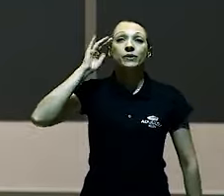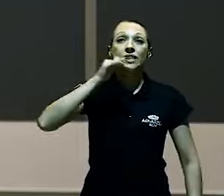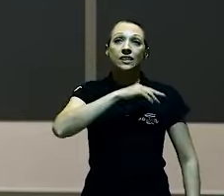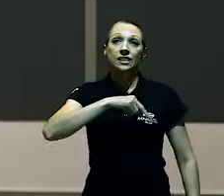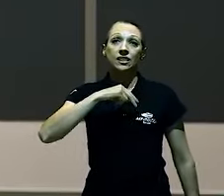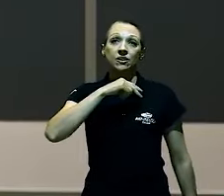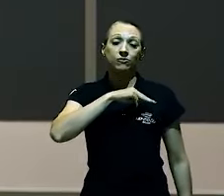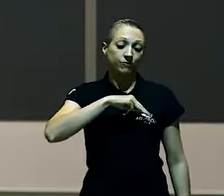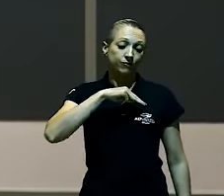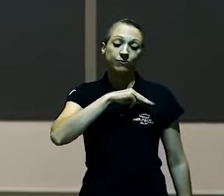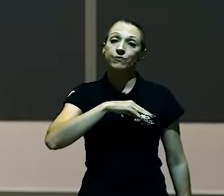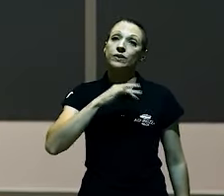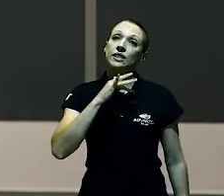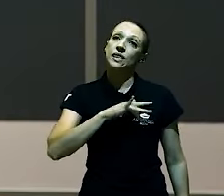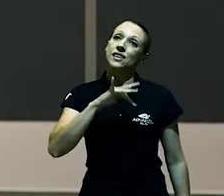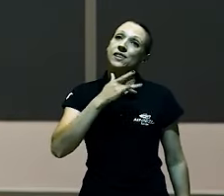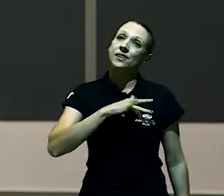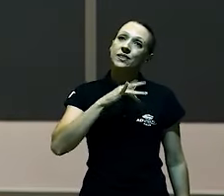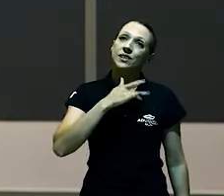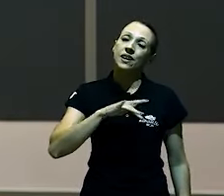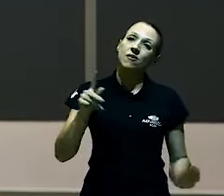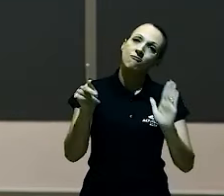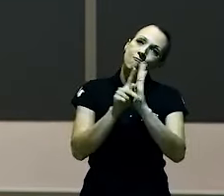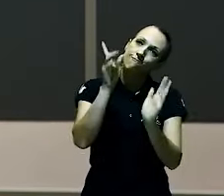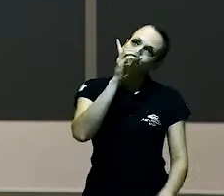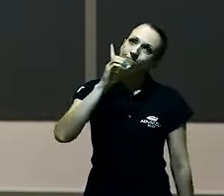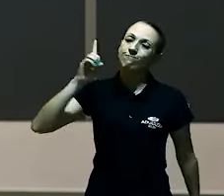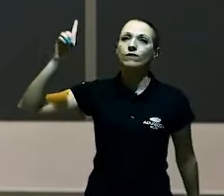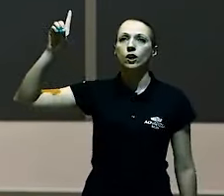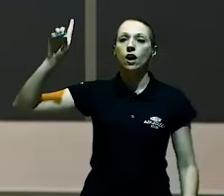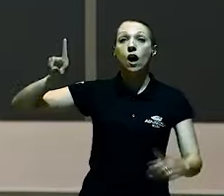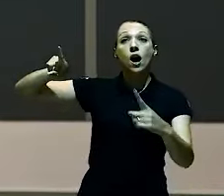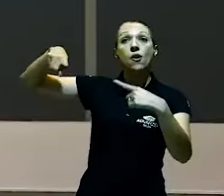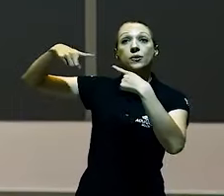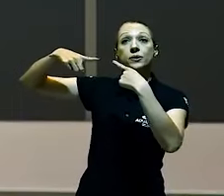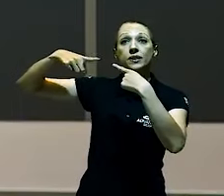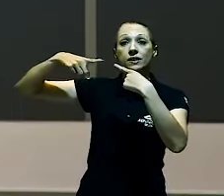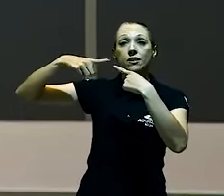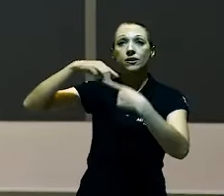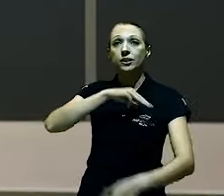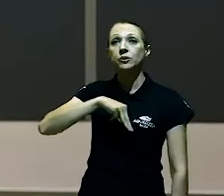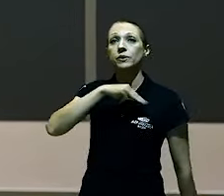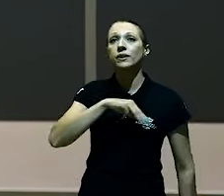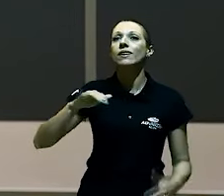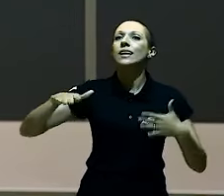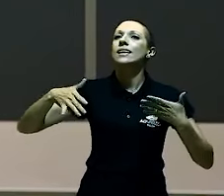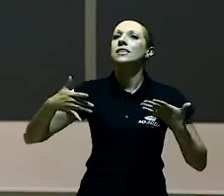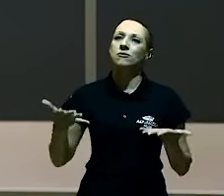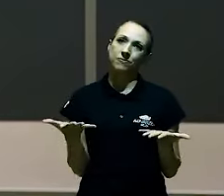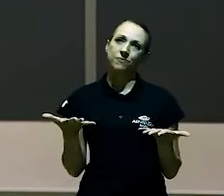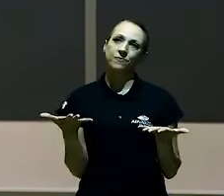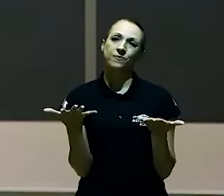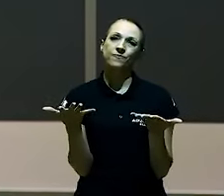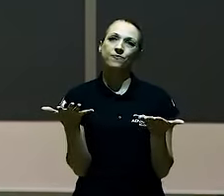com as nações. É muito óbvio que o maior desafio que nós temos para fazer missões não é o desafio financeiro, porque o Deus a quem nós servimos